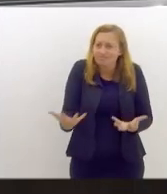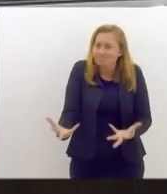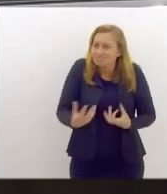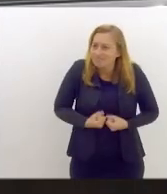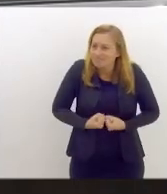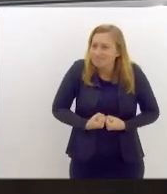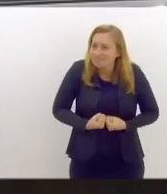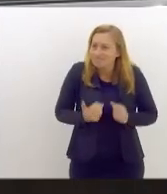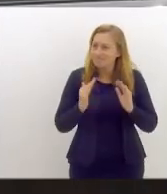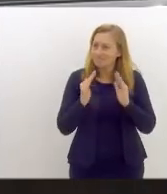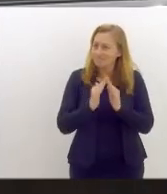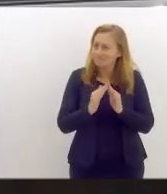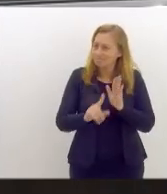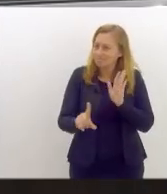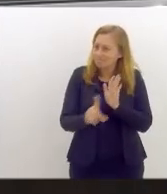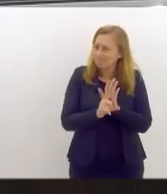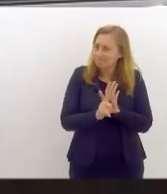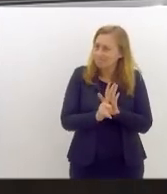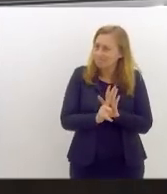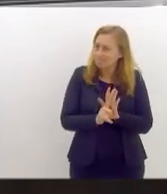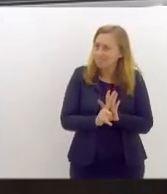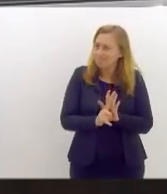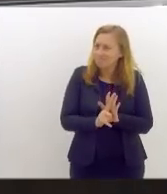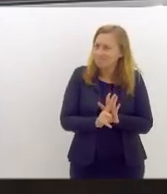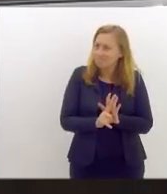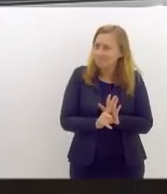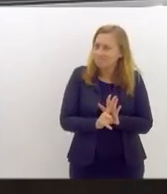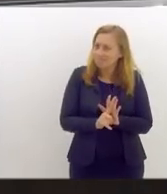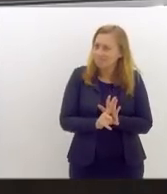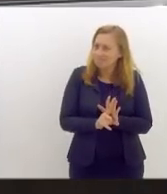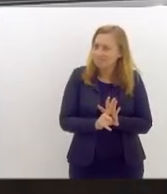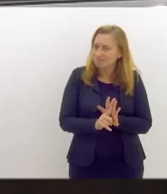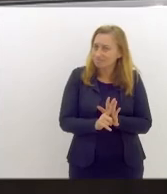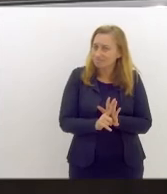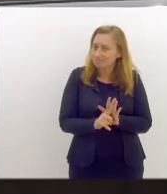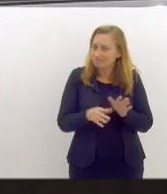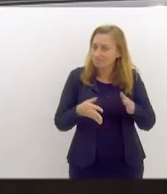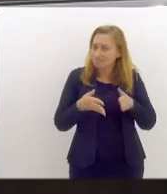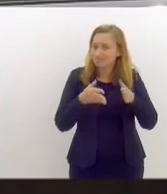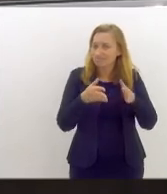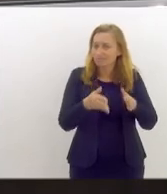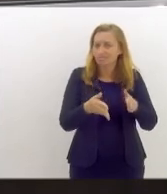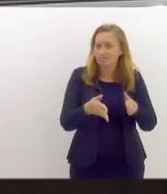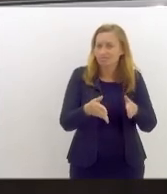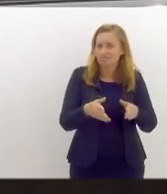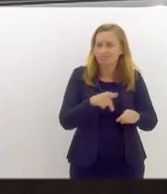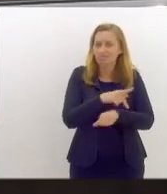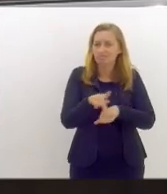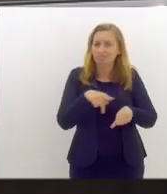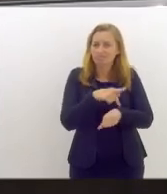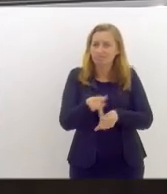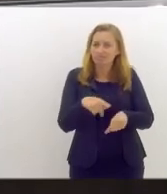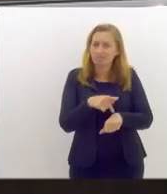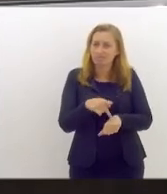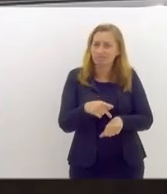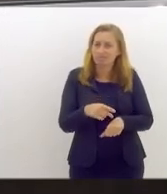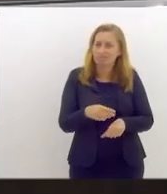receber dessa casa Legislativa que se destaca no país pela Vanguarda